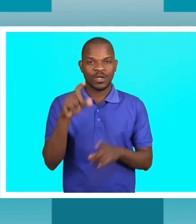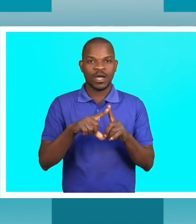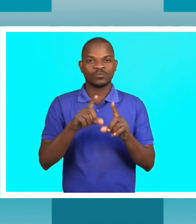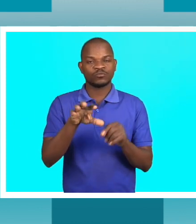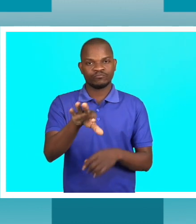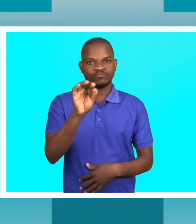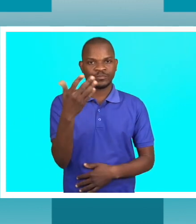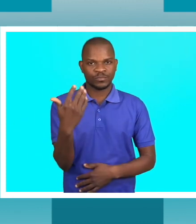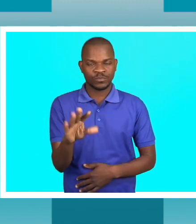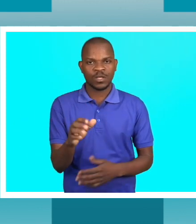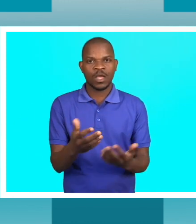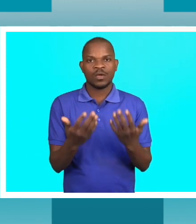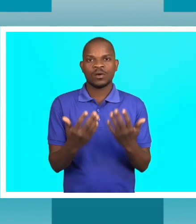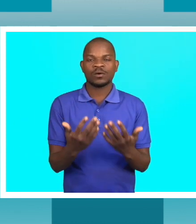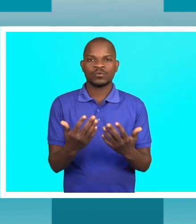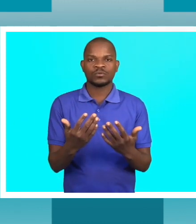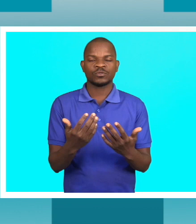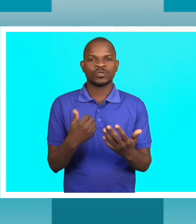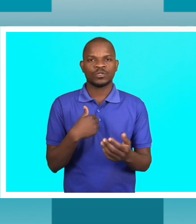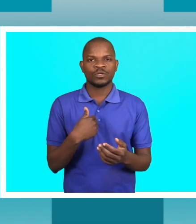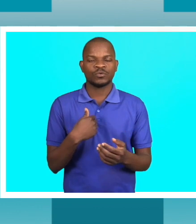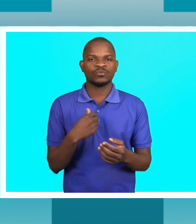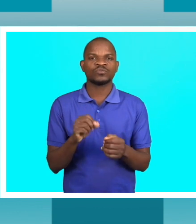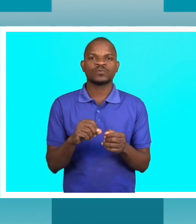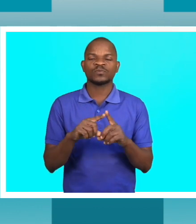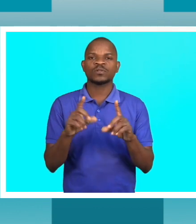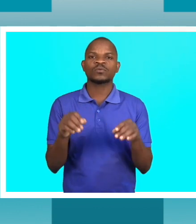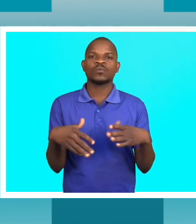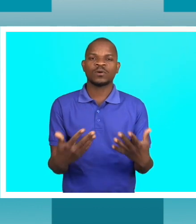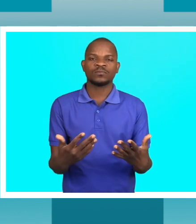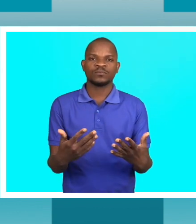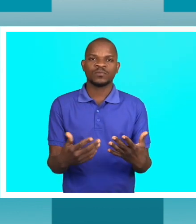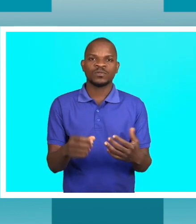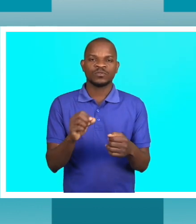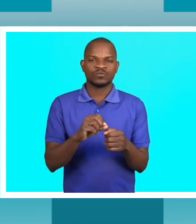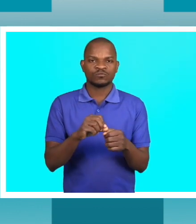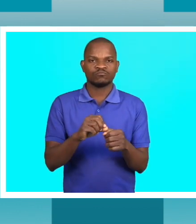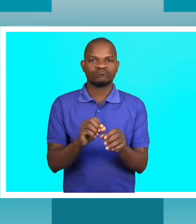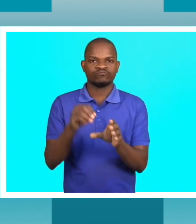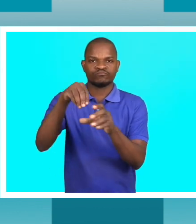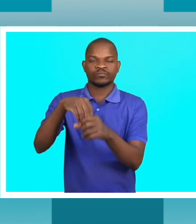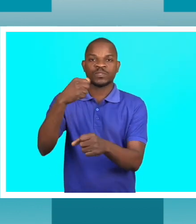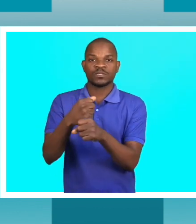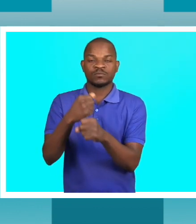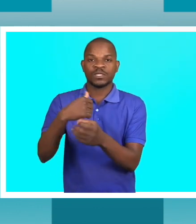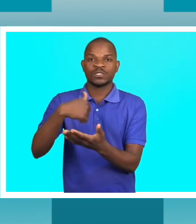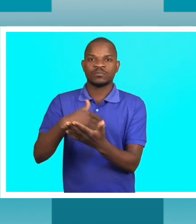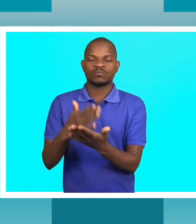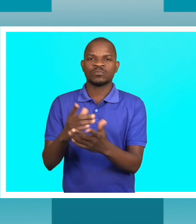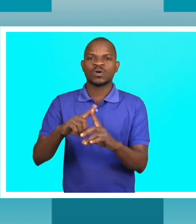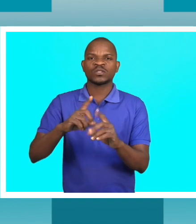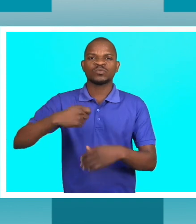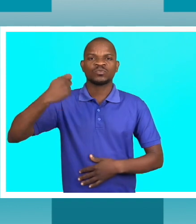e neste momento encontro-me a trabalhar no